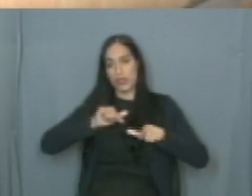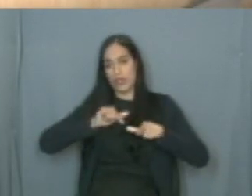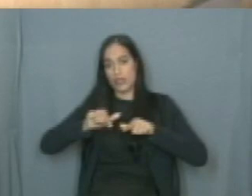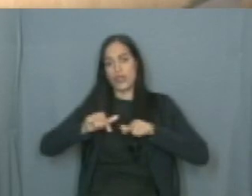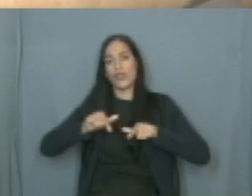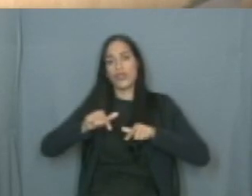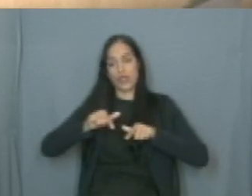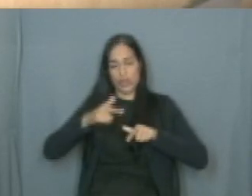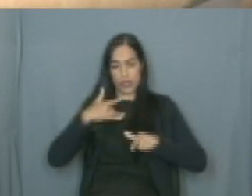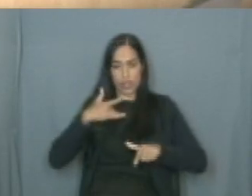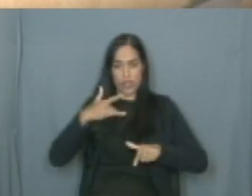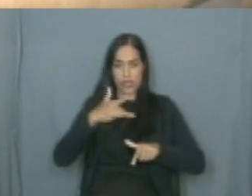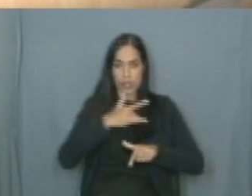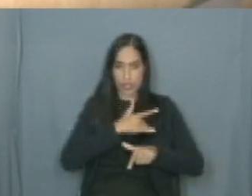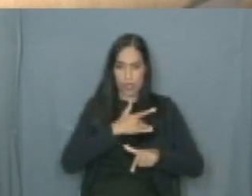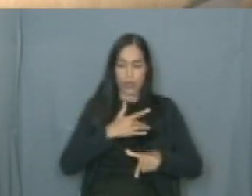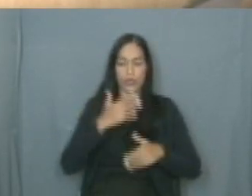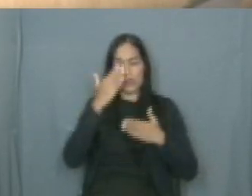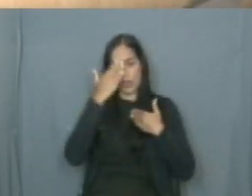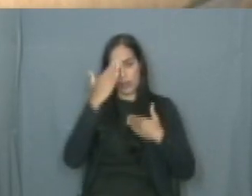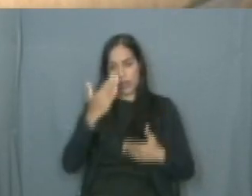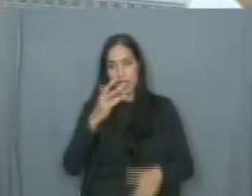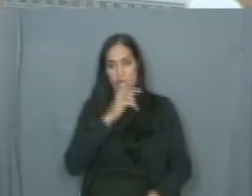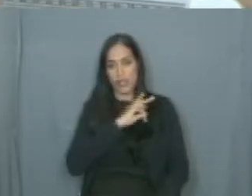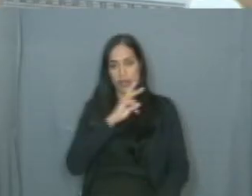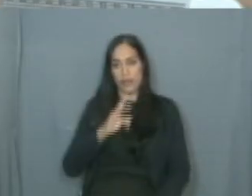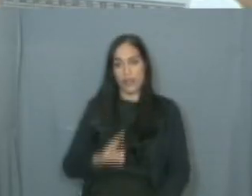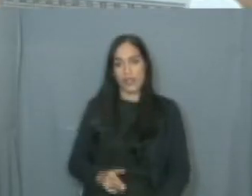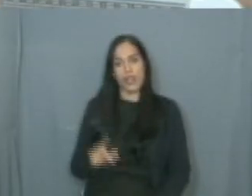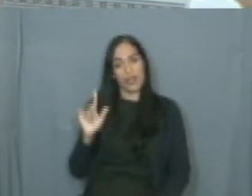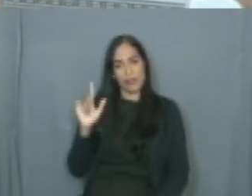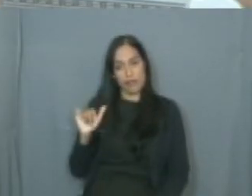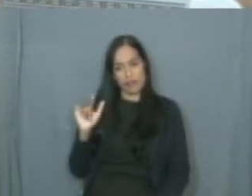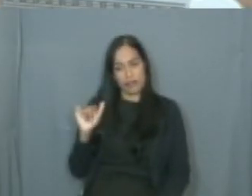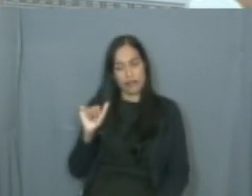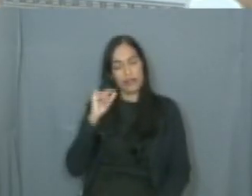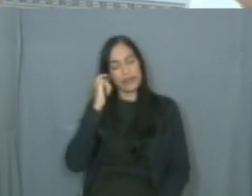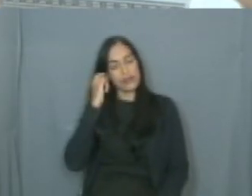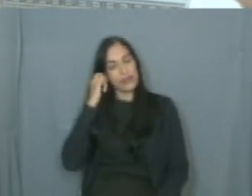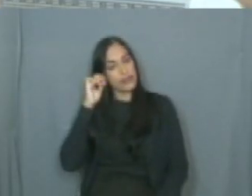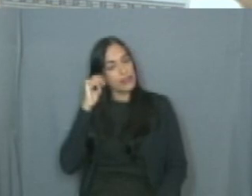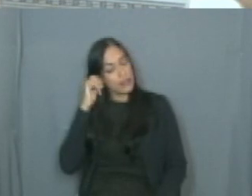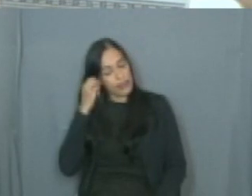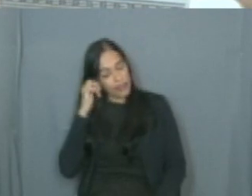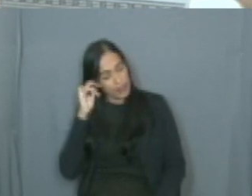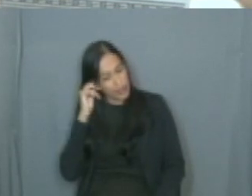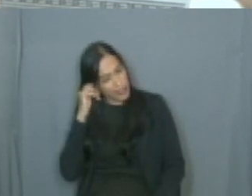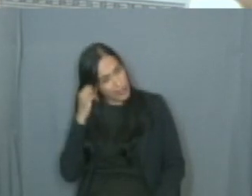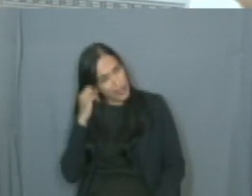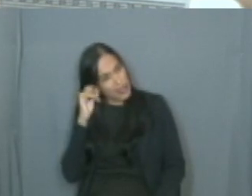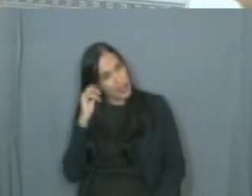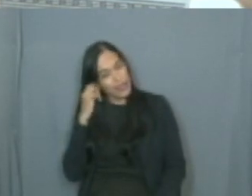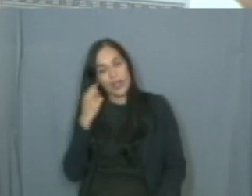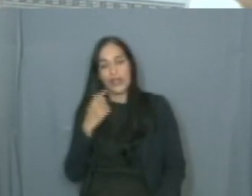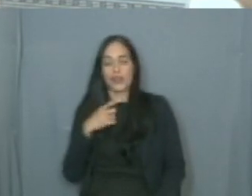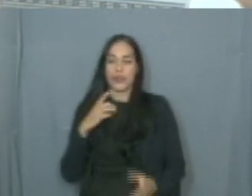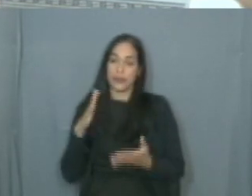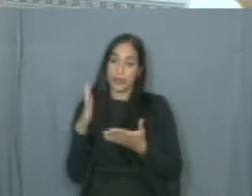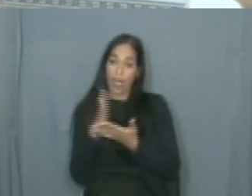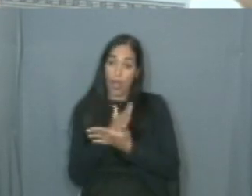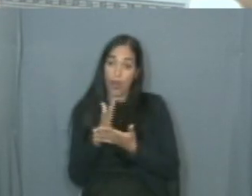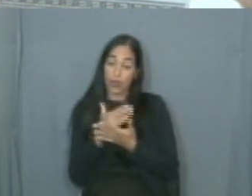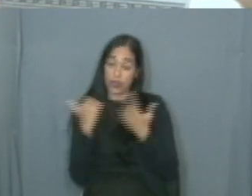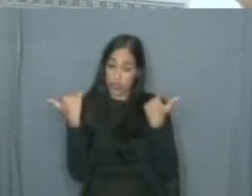no âmbito da saúde. Obrigado, vereador. É verdade que alguns trabalhadores, desses que eu estou pedindo aqui para que eles